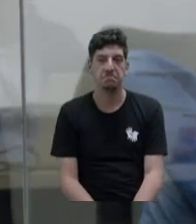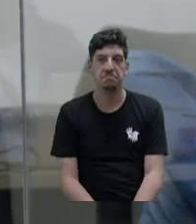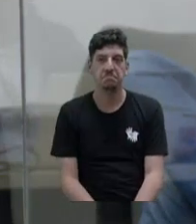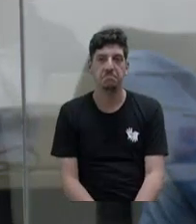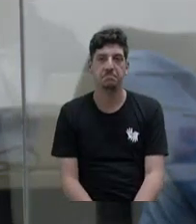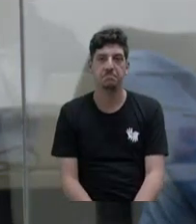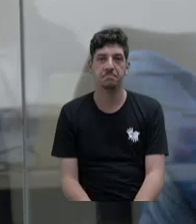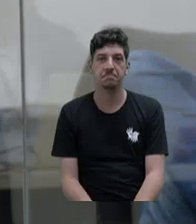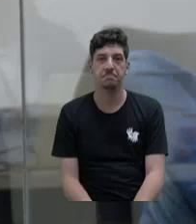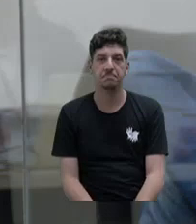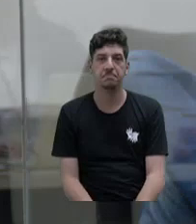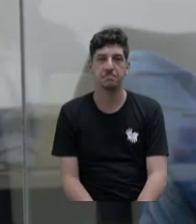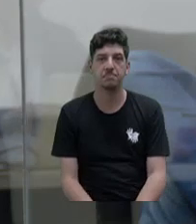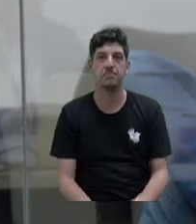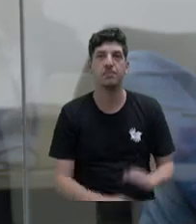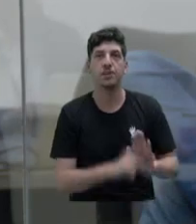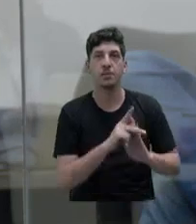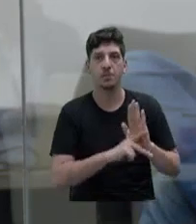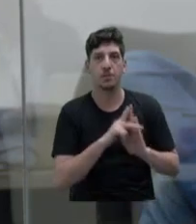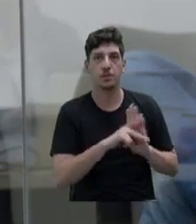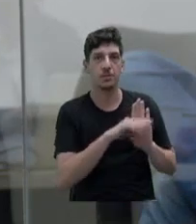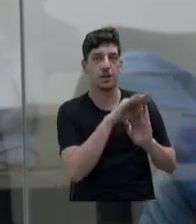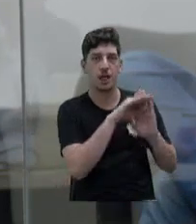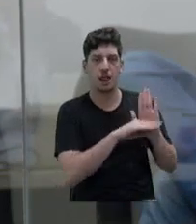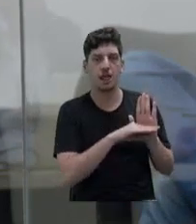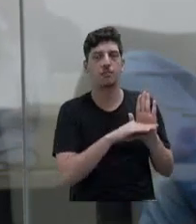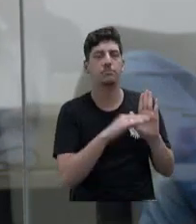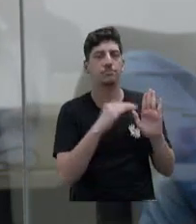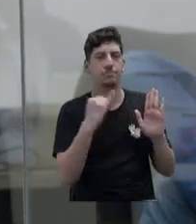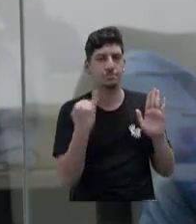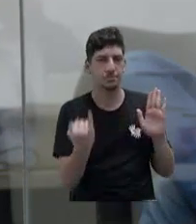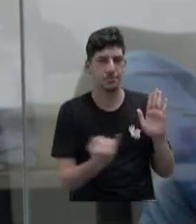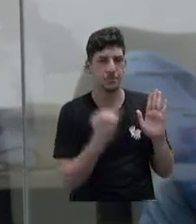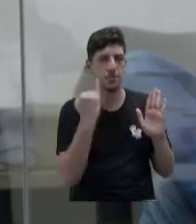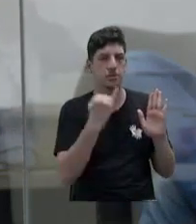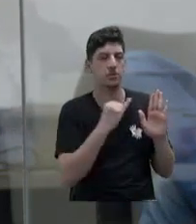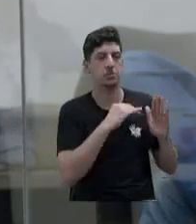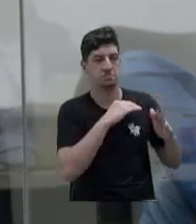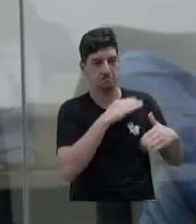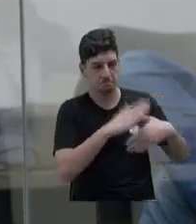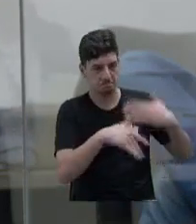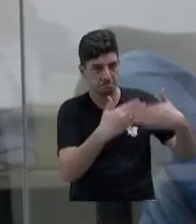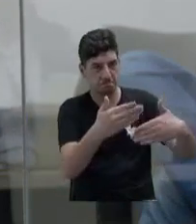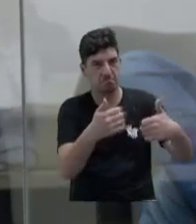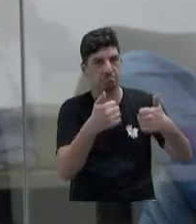Programas importantes já estão em andamento.